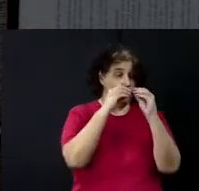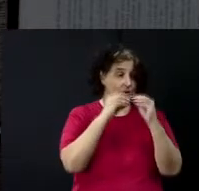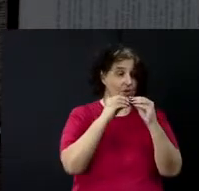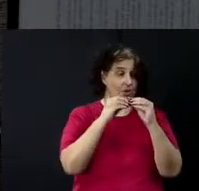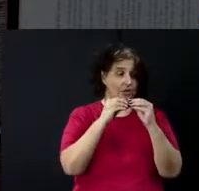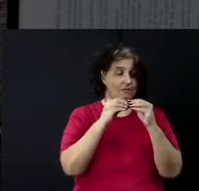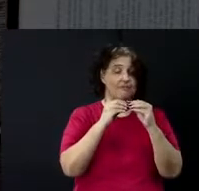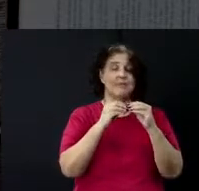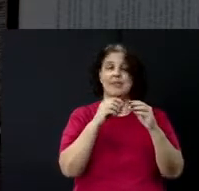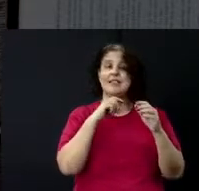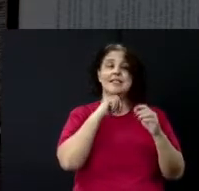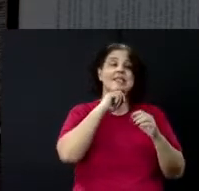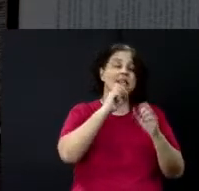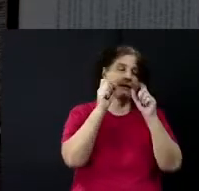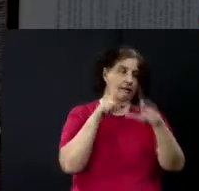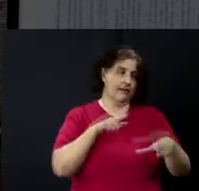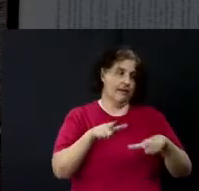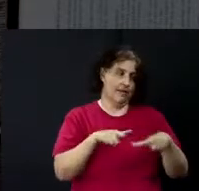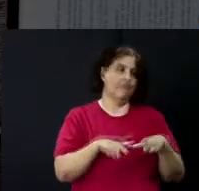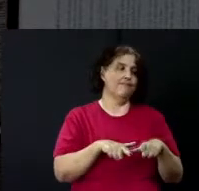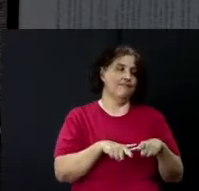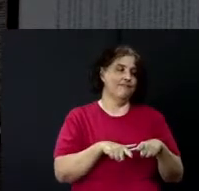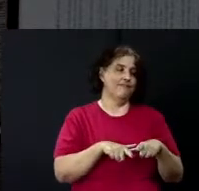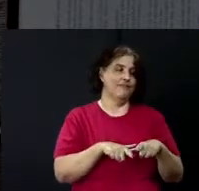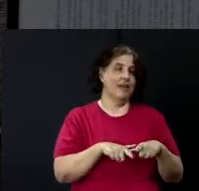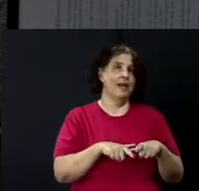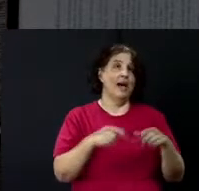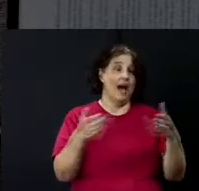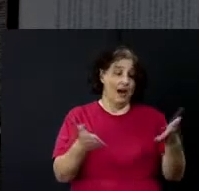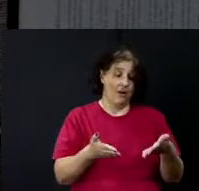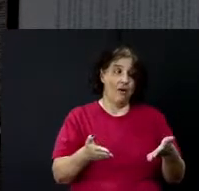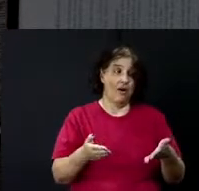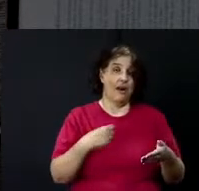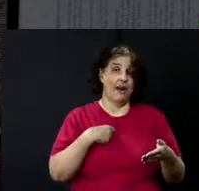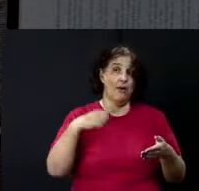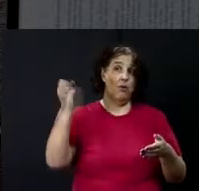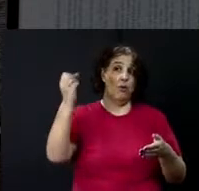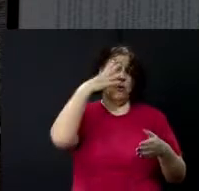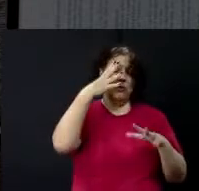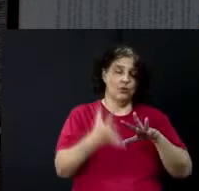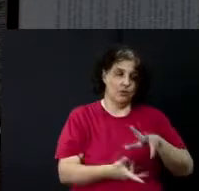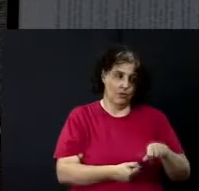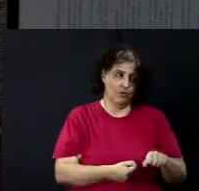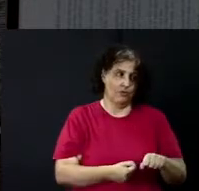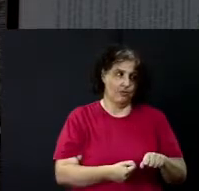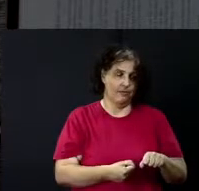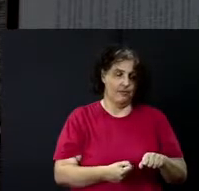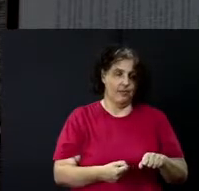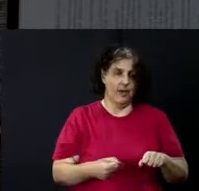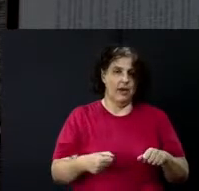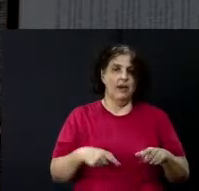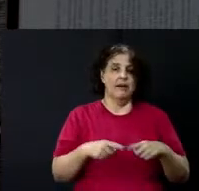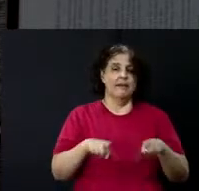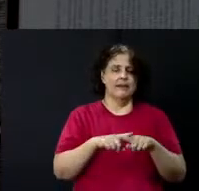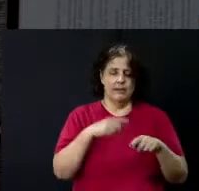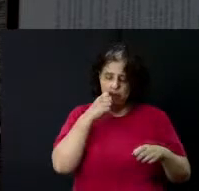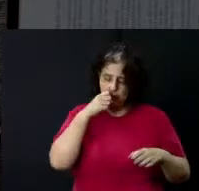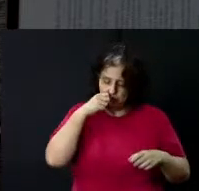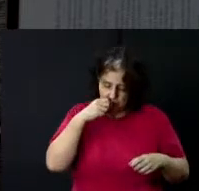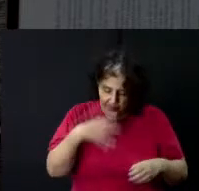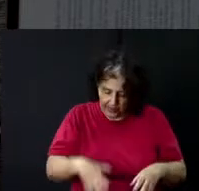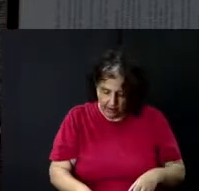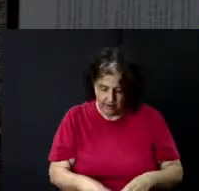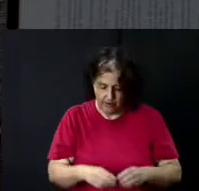Enquanto estou no mundo, sou a luz do mundo. Dito isso, cuspiu na terra e, tendo feito lodo